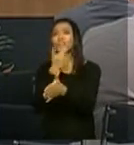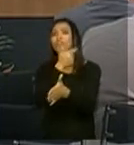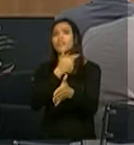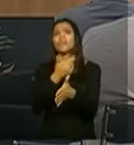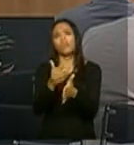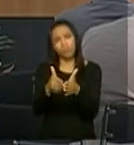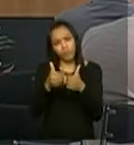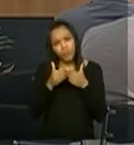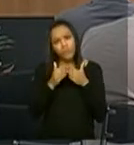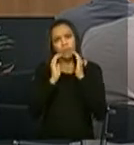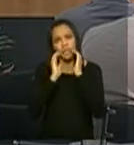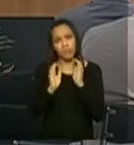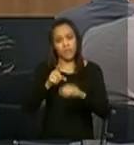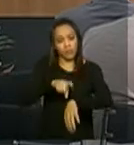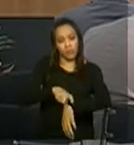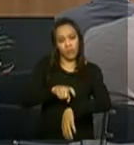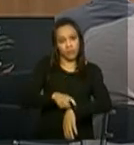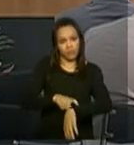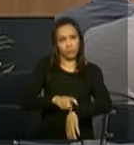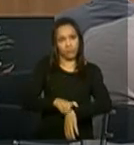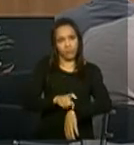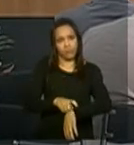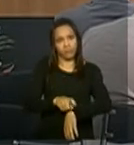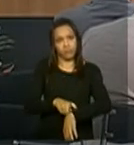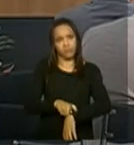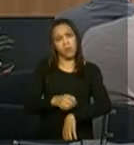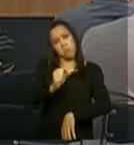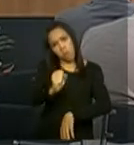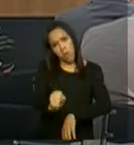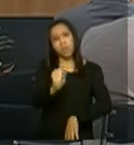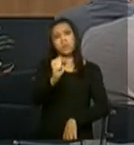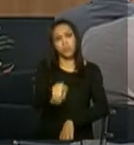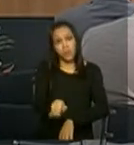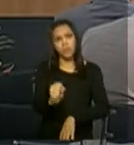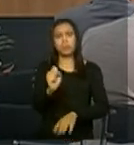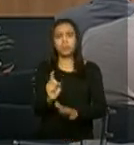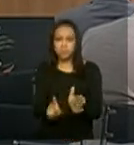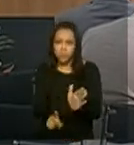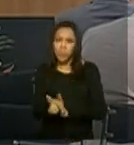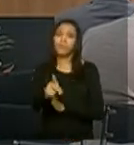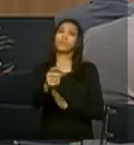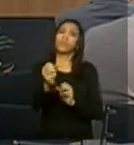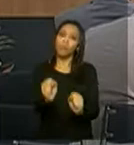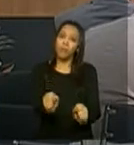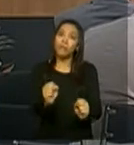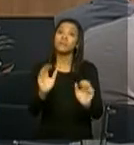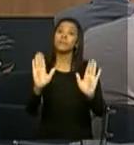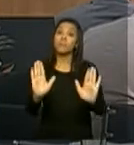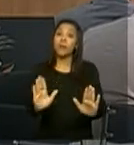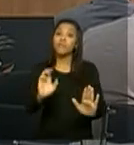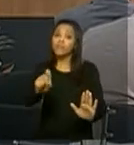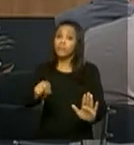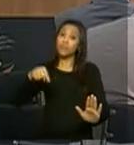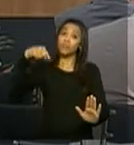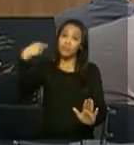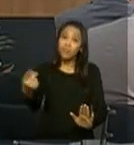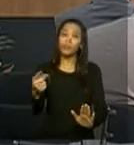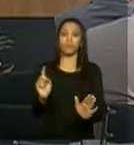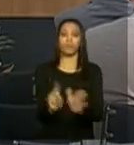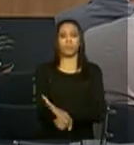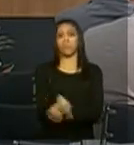respeitar o tempo as pessoas em seguida não tem problema pode mais pode fazer pode fazer pergunta mas a gente faz depois não tem